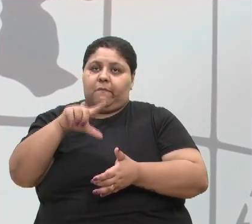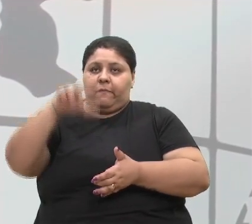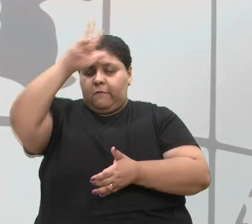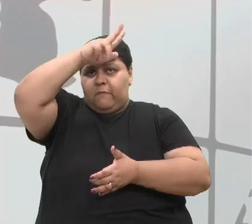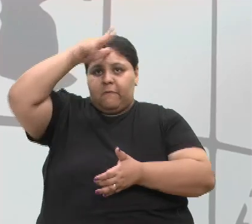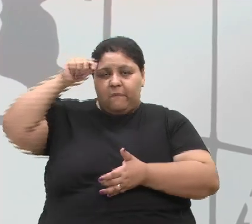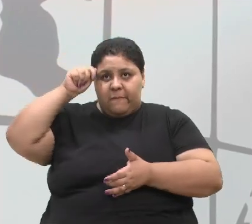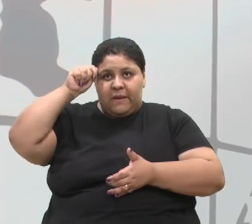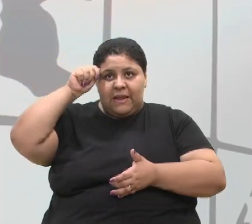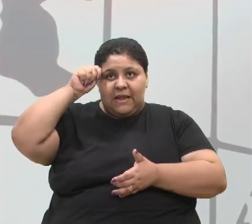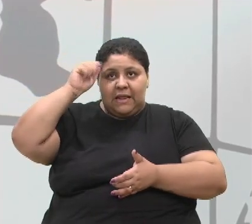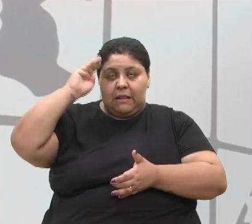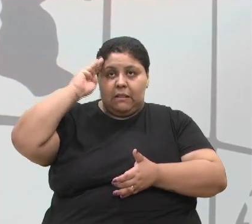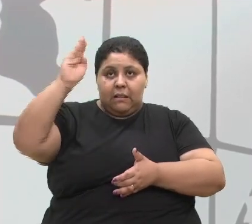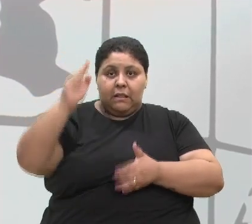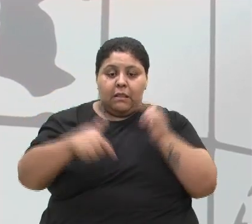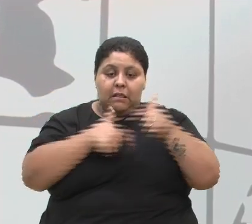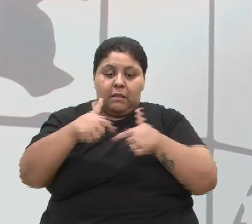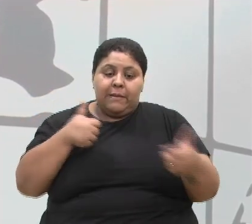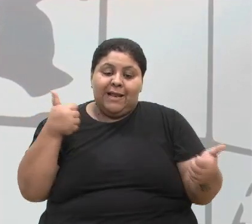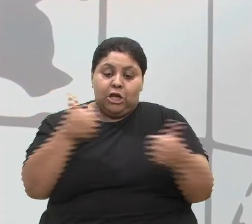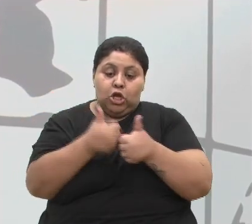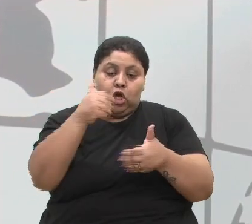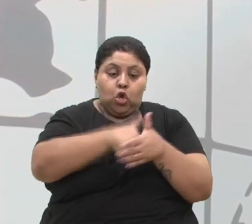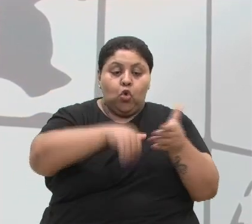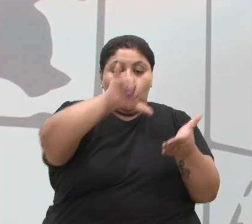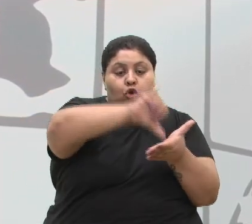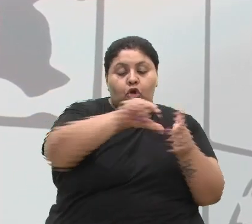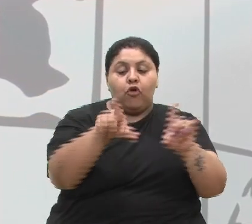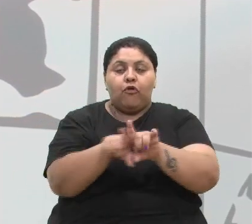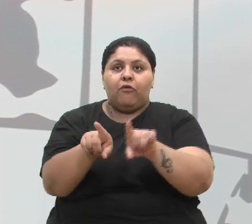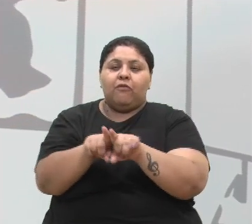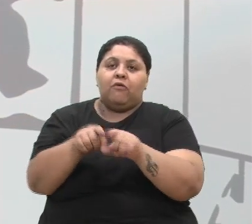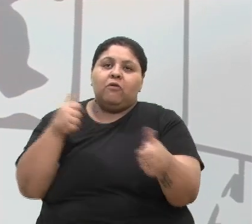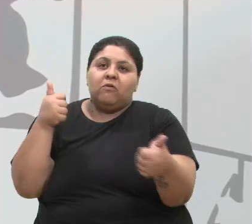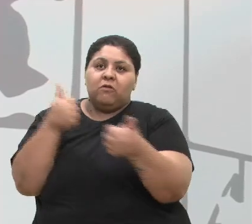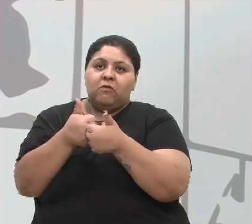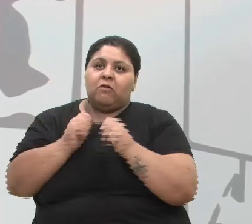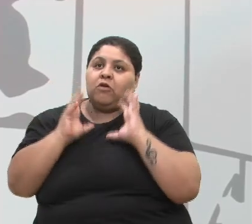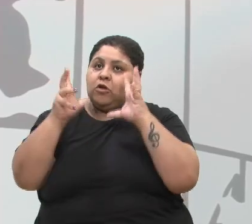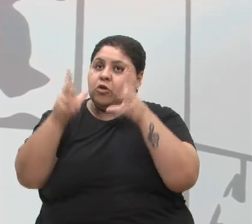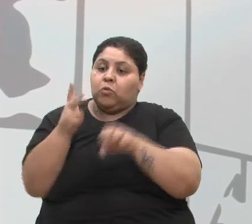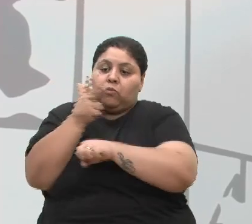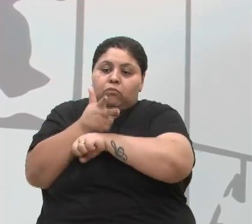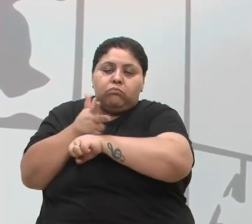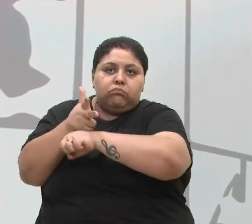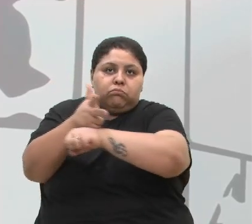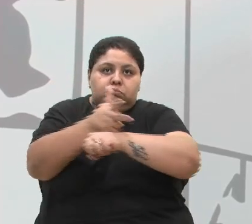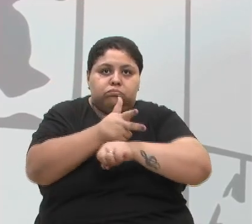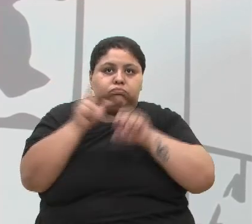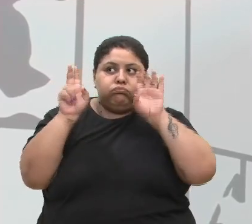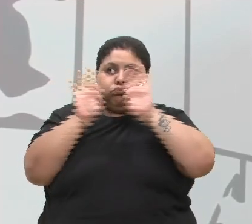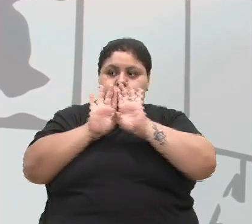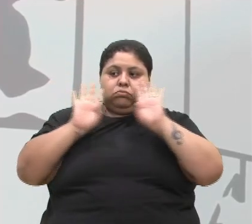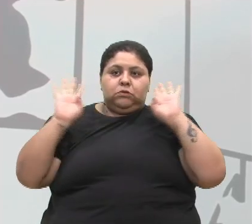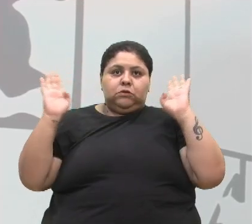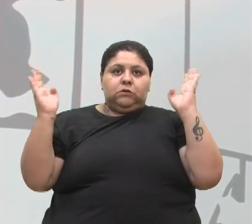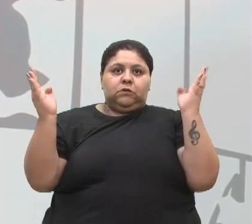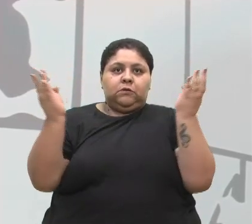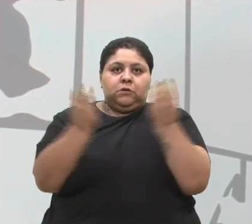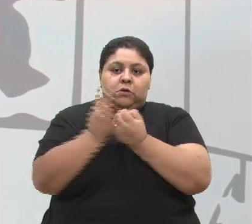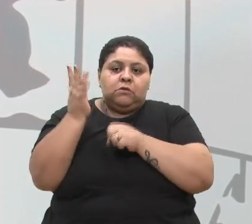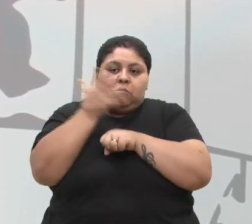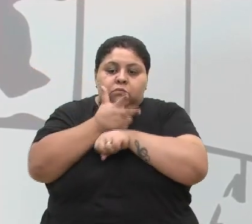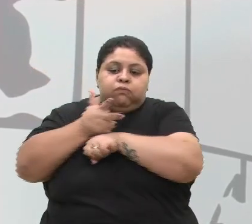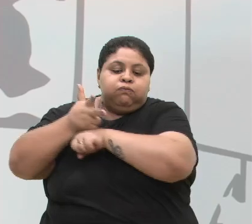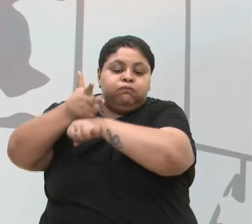em conjunto dentro desse centro e também junto com todo o monitoramento, né, com o cercamento eletrônico, com as câmeras